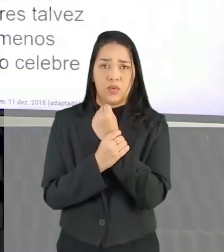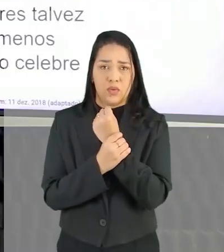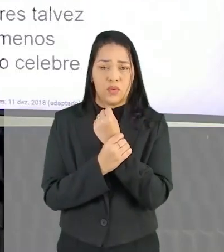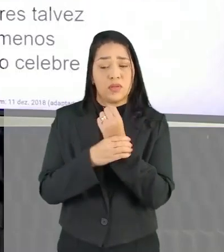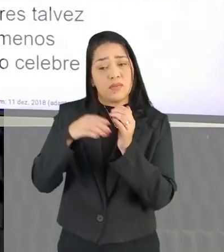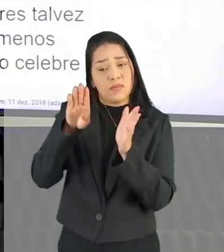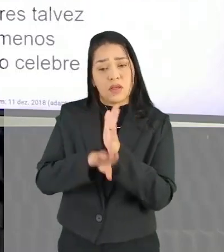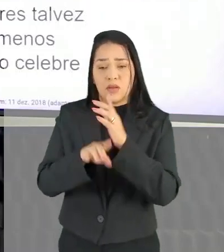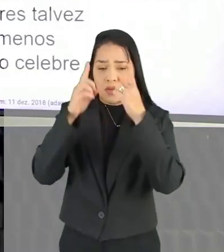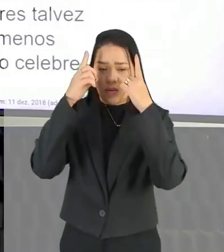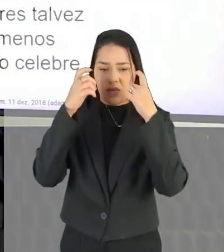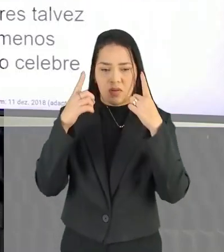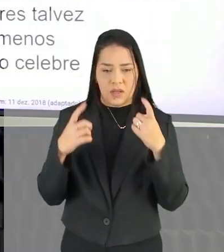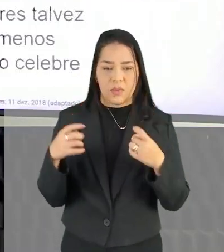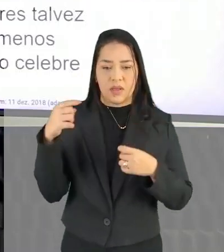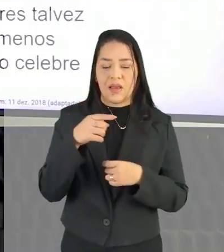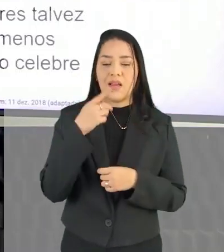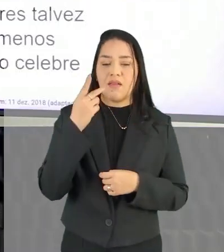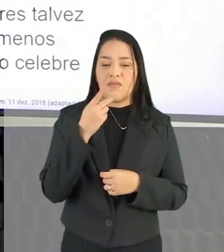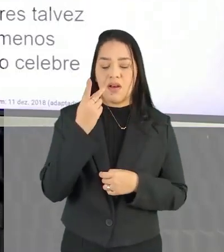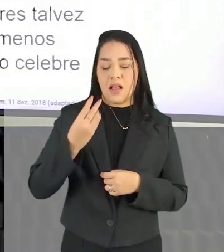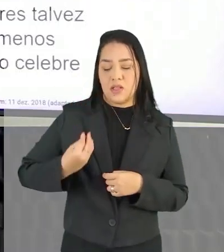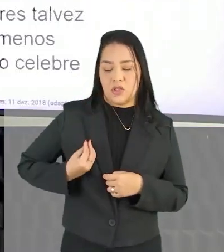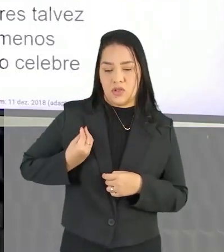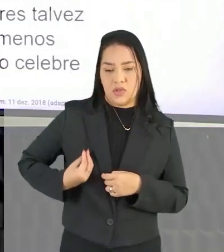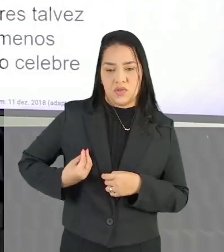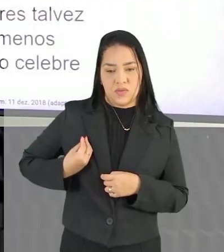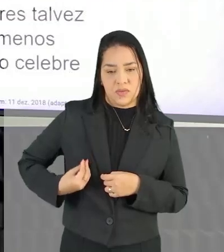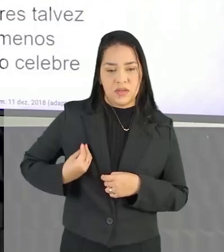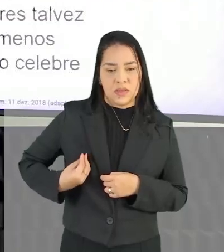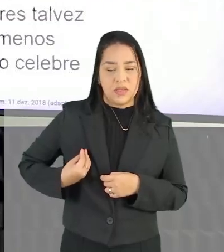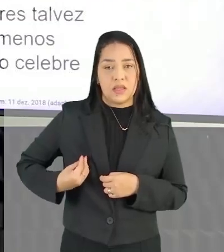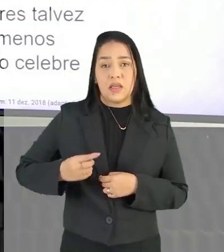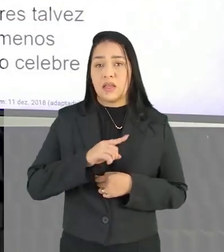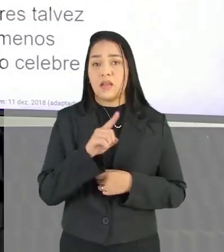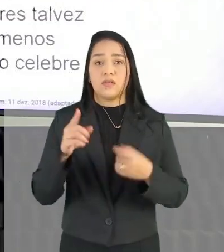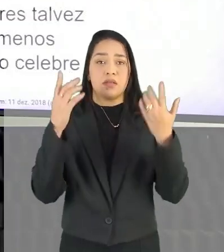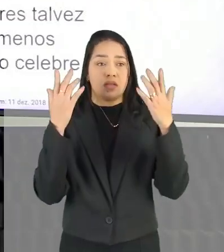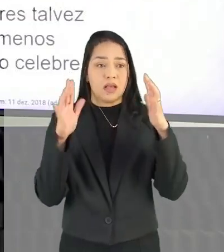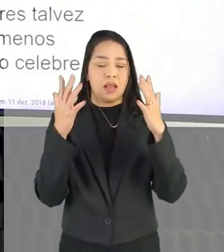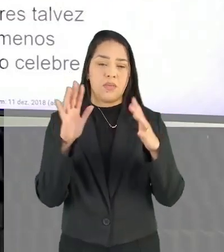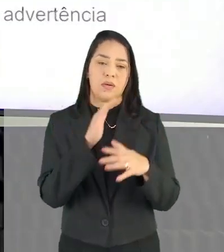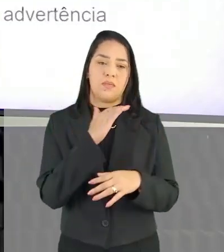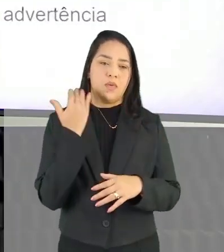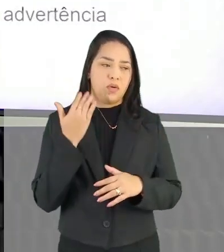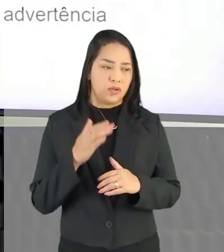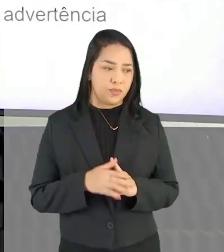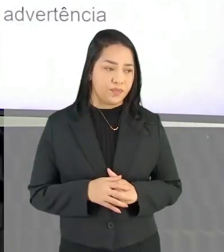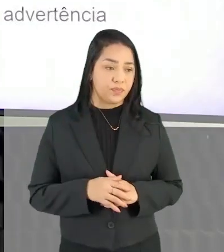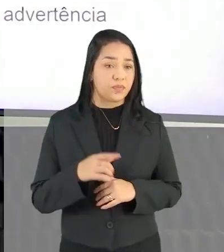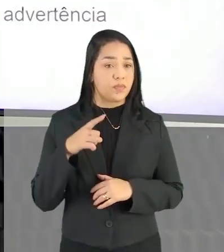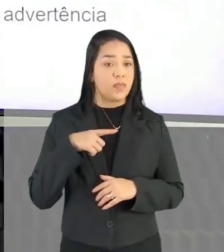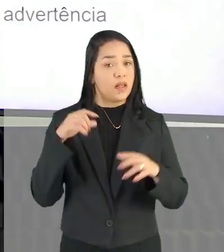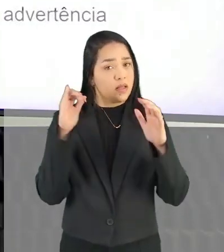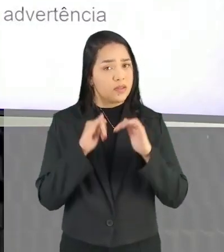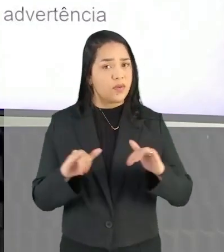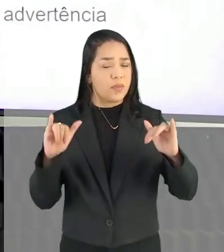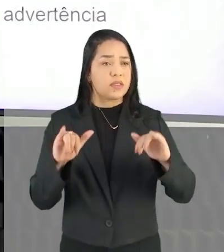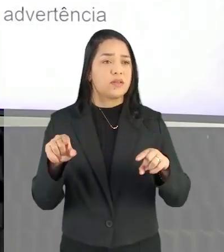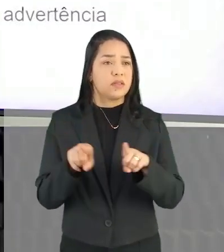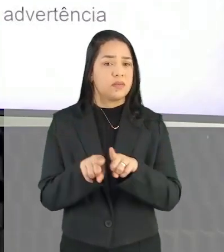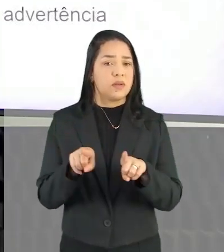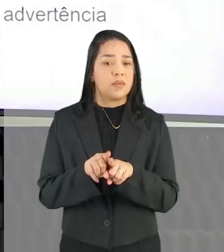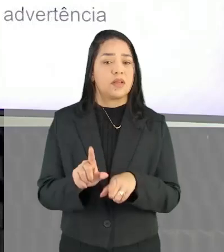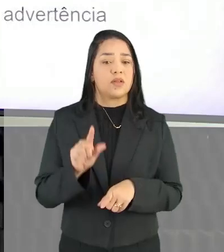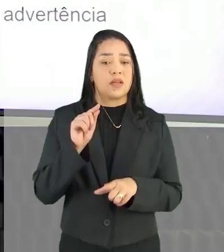menos violentos para garantir o que ele chama para a garantia da vida e não celebre a morte. E aí a gente tem essa informação e a gente vai